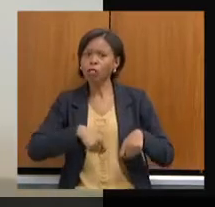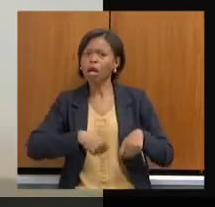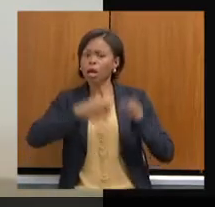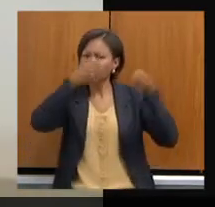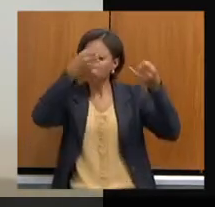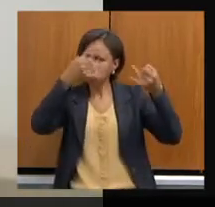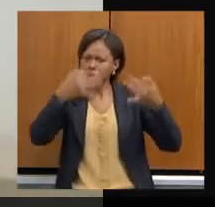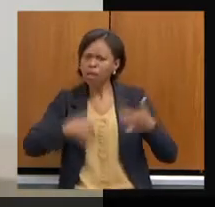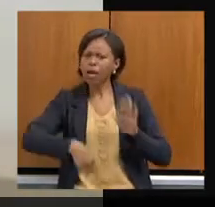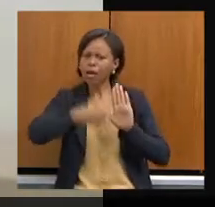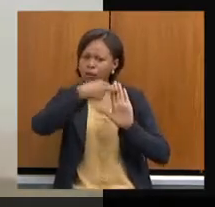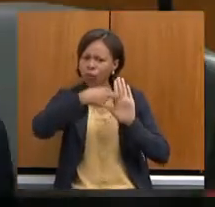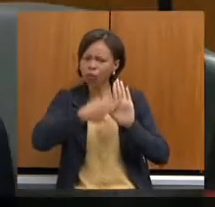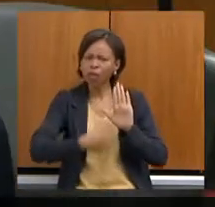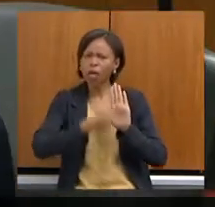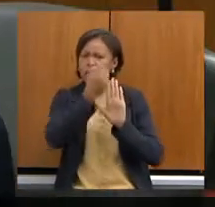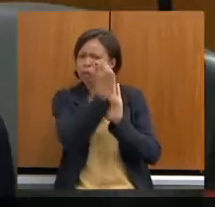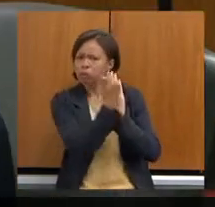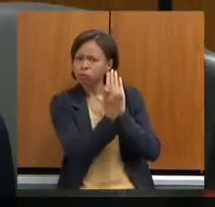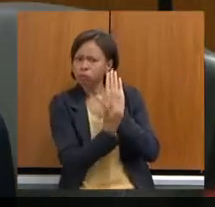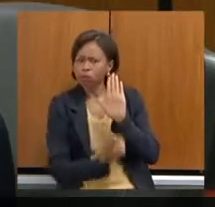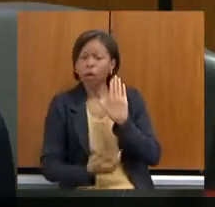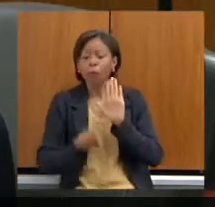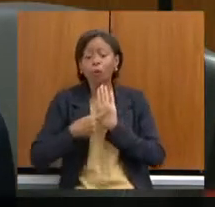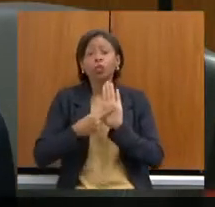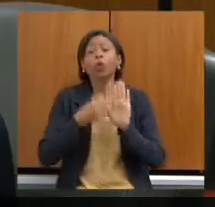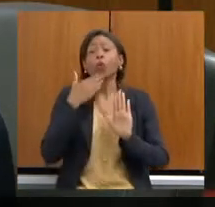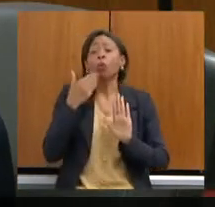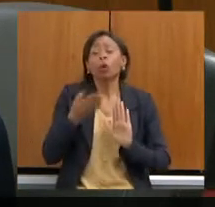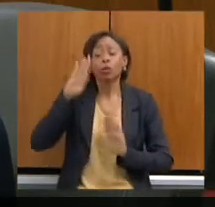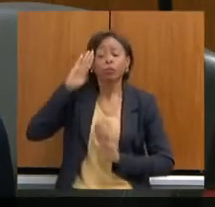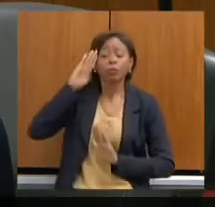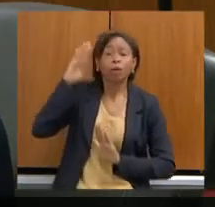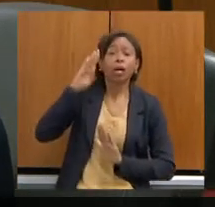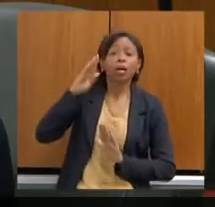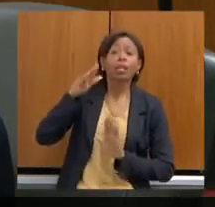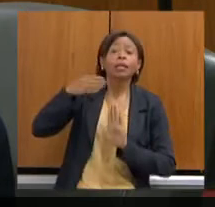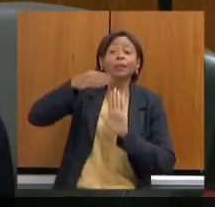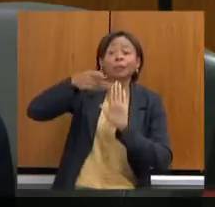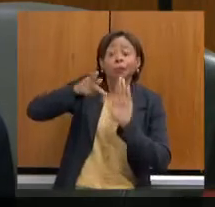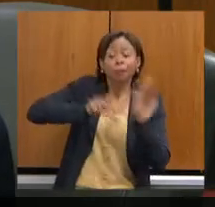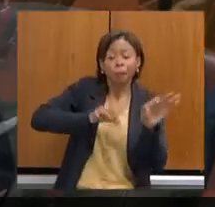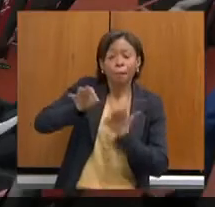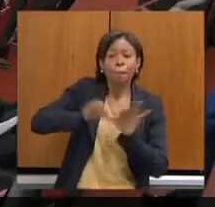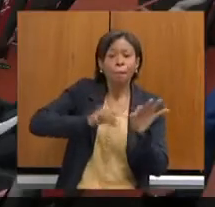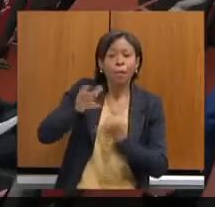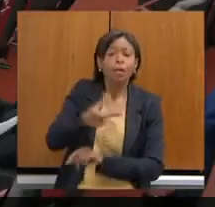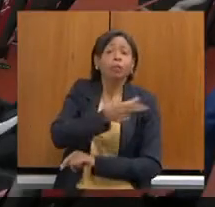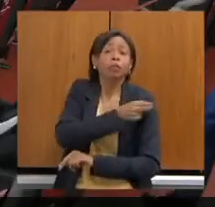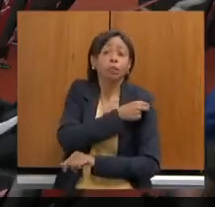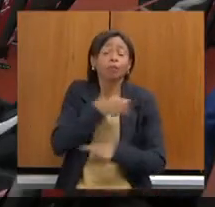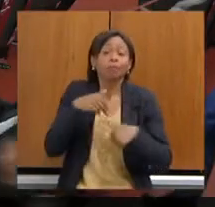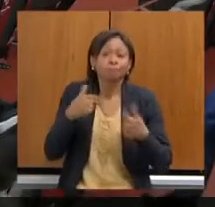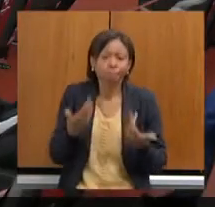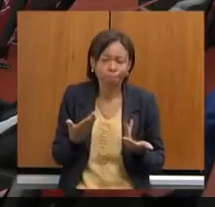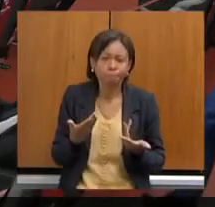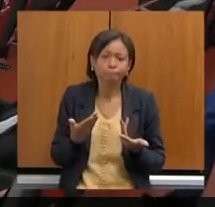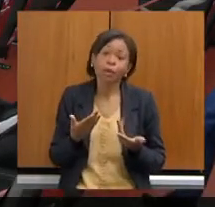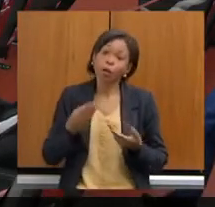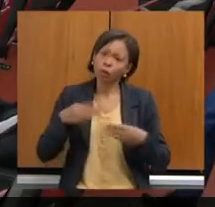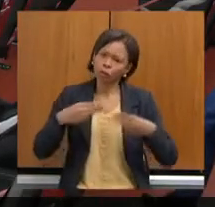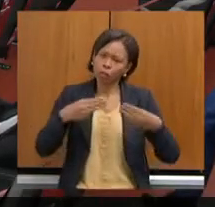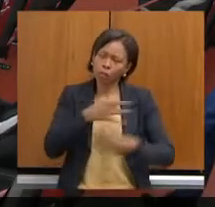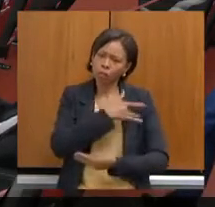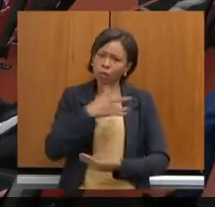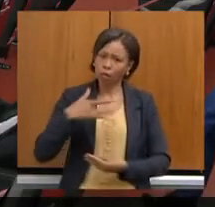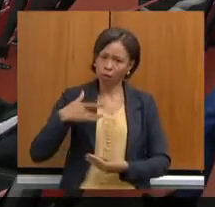esclarecimento mostrando as prioridades dentro do plano nacional de habitação do Ministério da Saúde que do